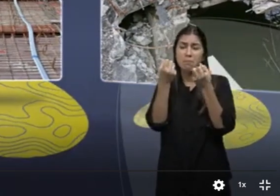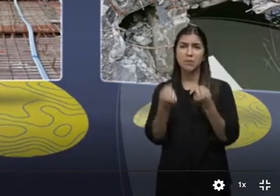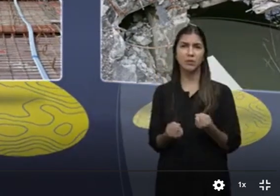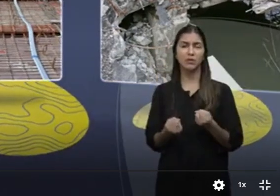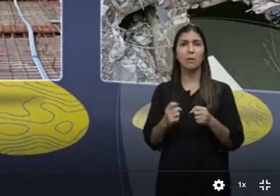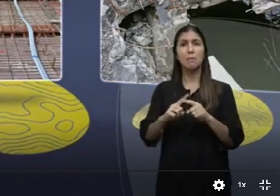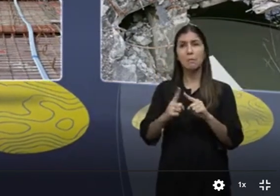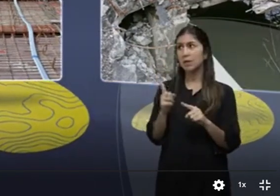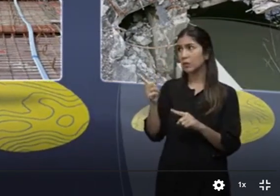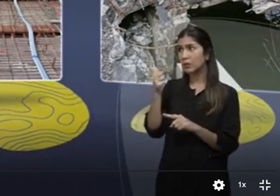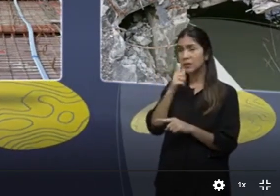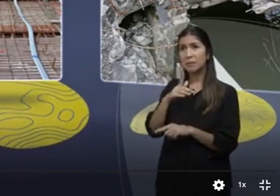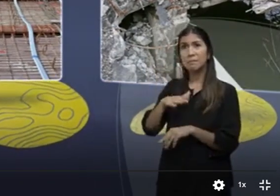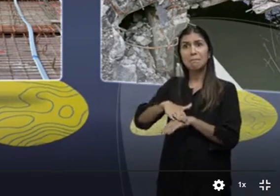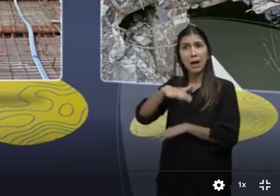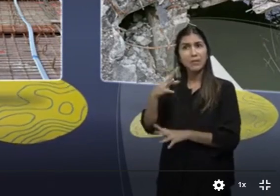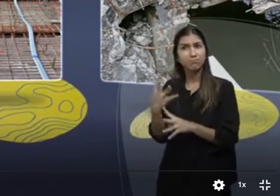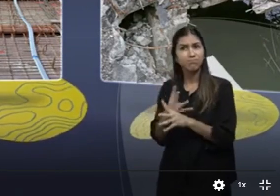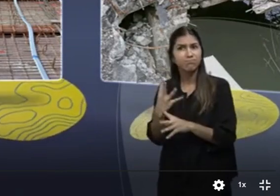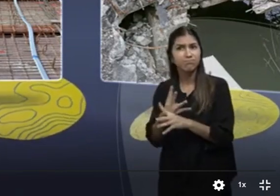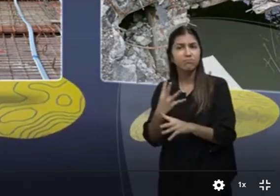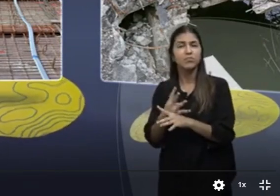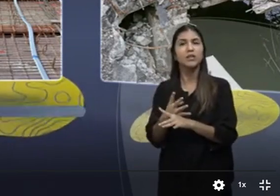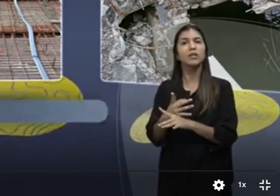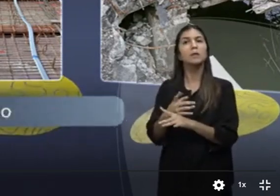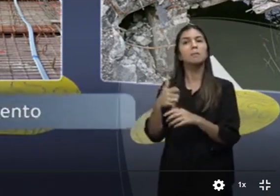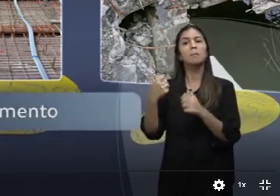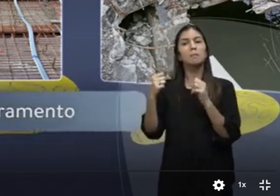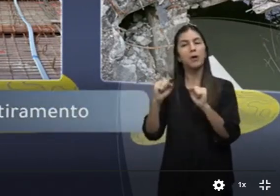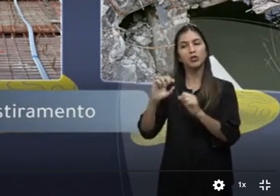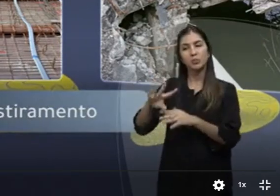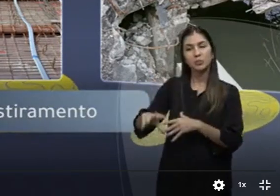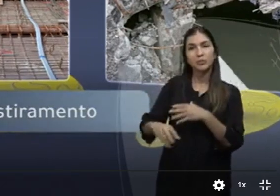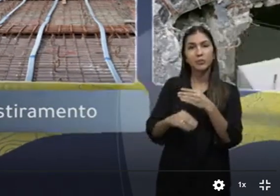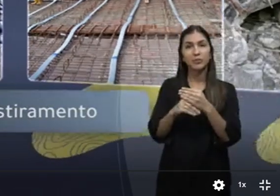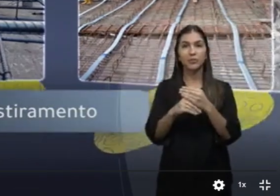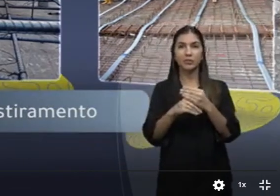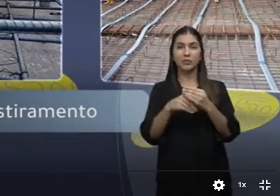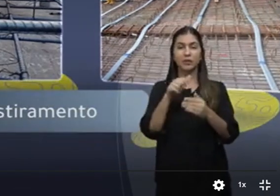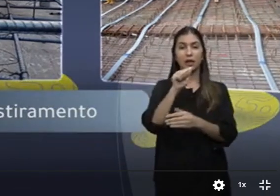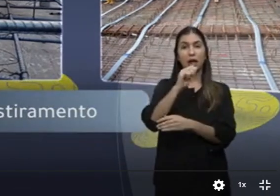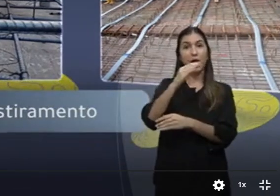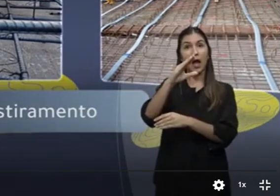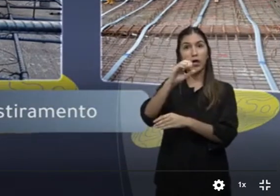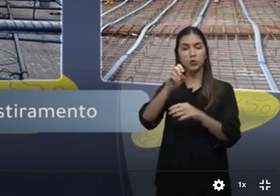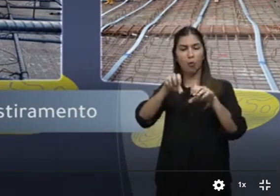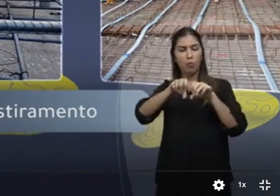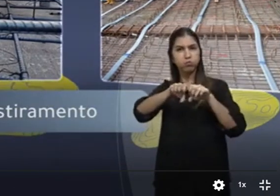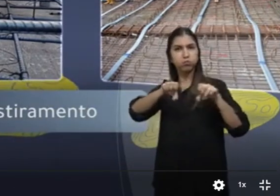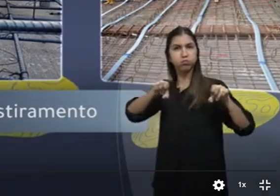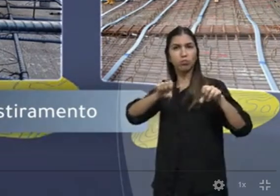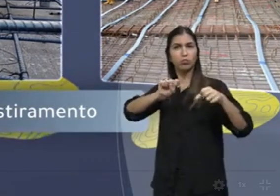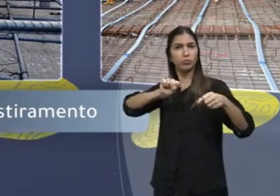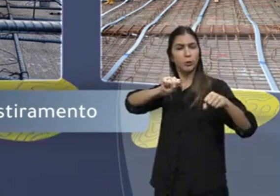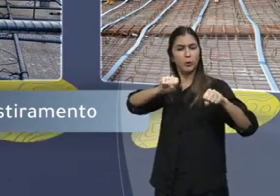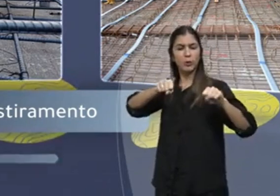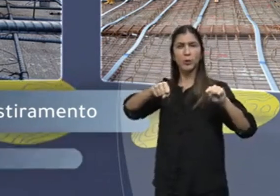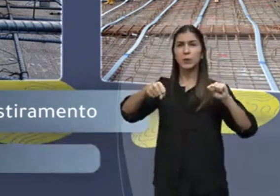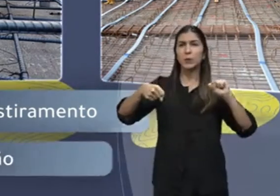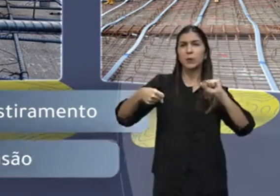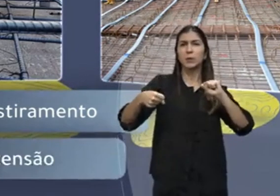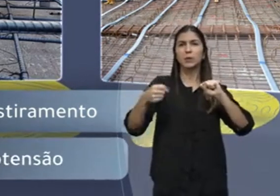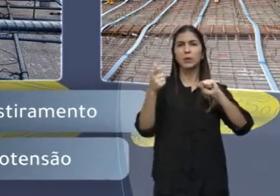para que a peça tenha mais resistência, é possível incluir cabos de aço e realizar seu estiramento, dando